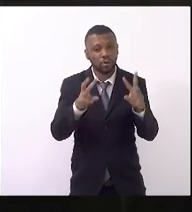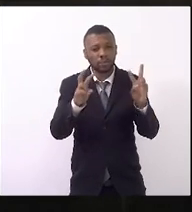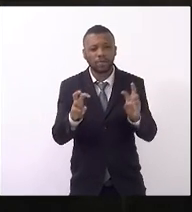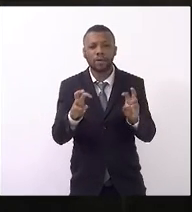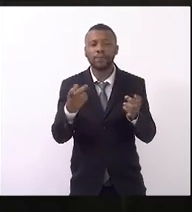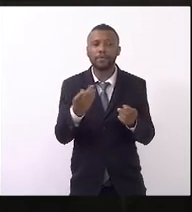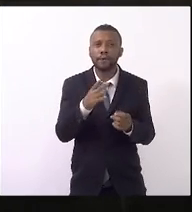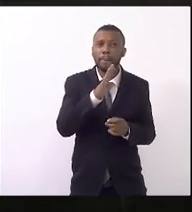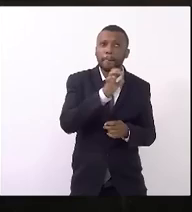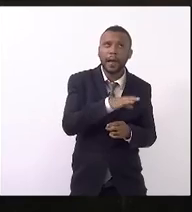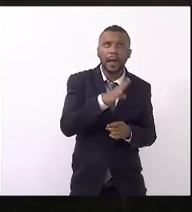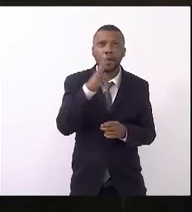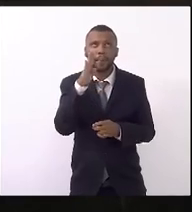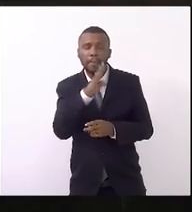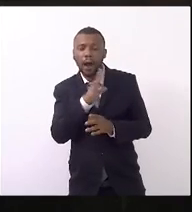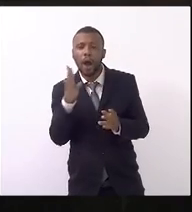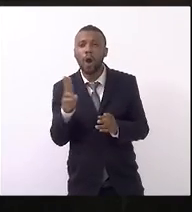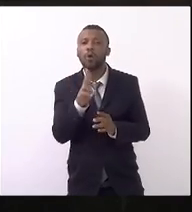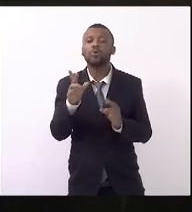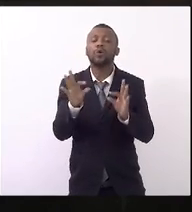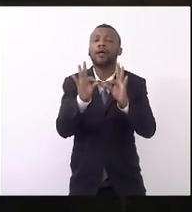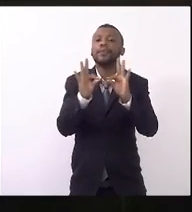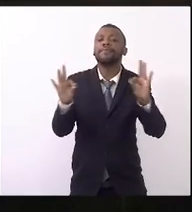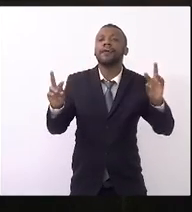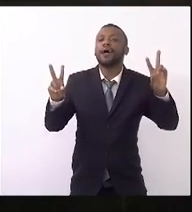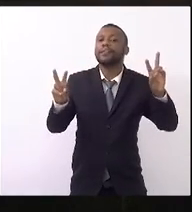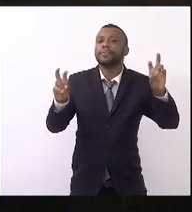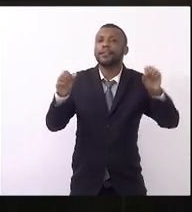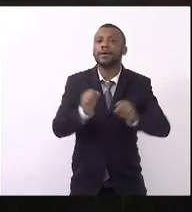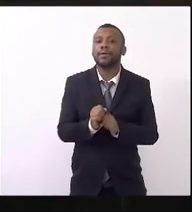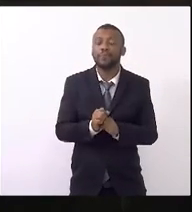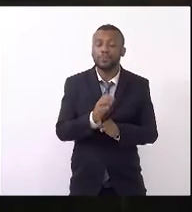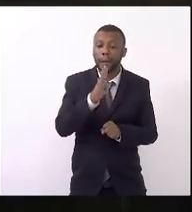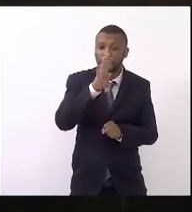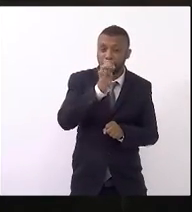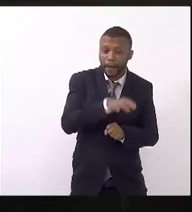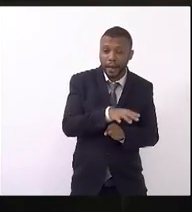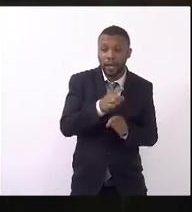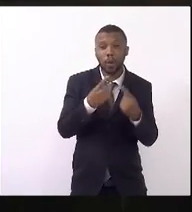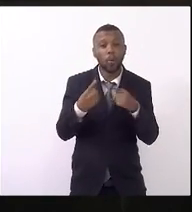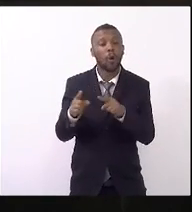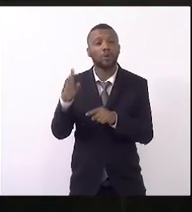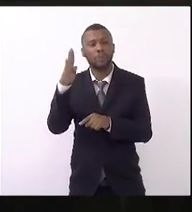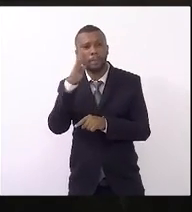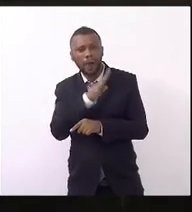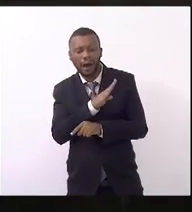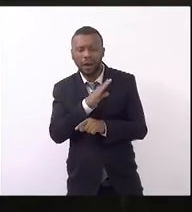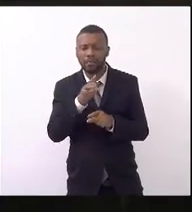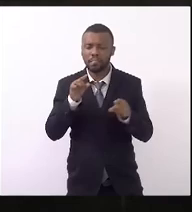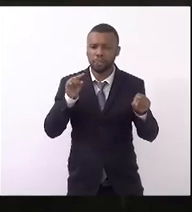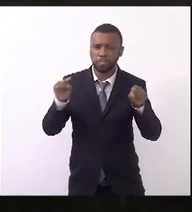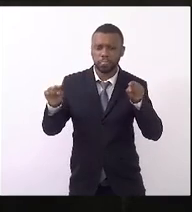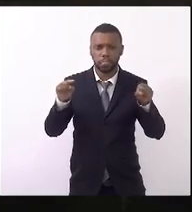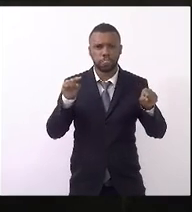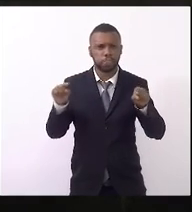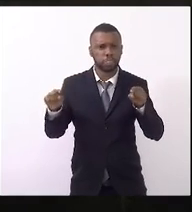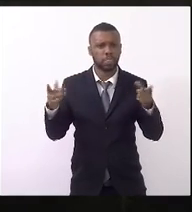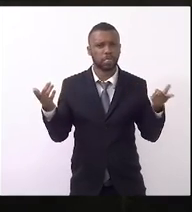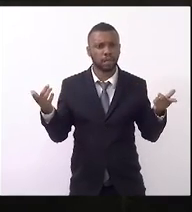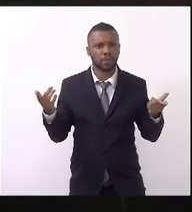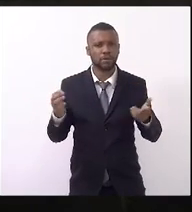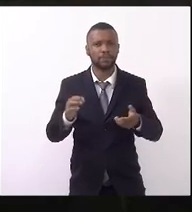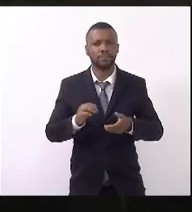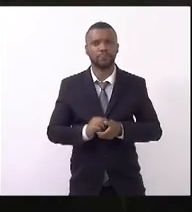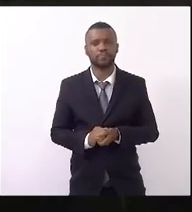bem e de mal. Alguém aqui usou essa clivagem, né? Essa coisa meio bipolarizada.